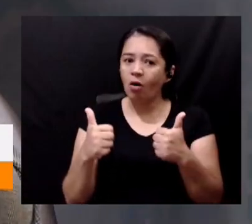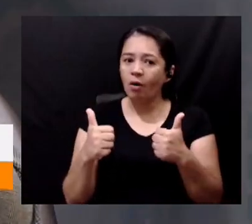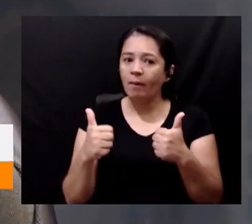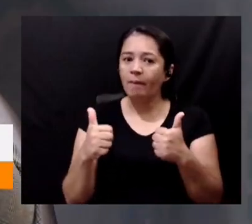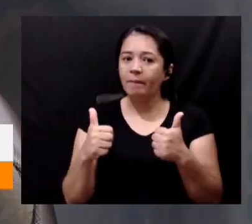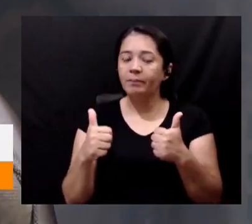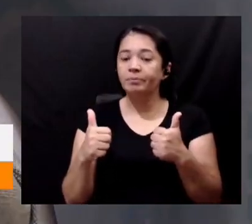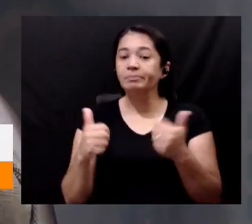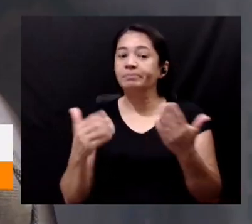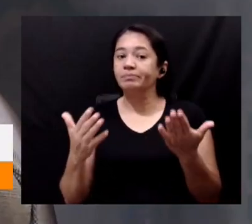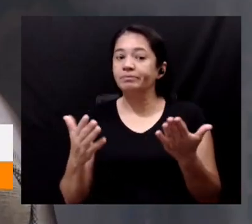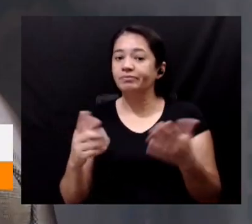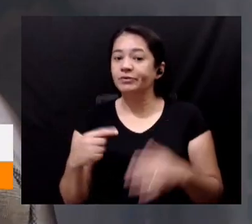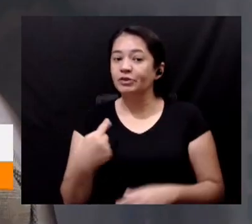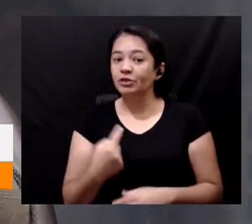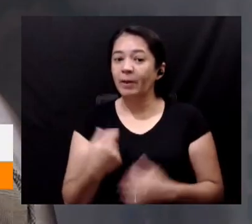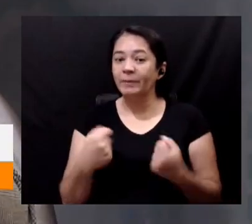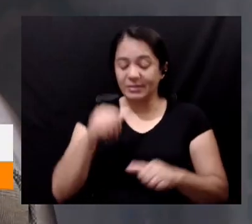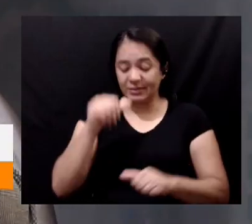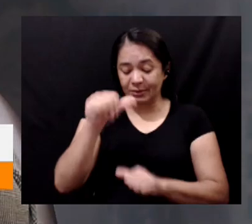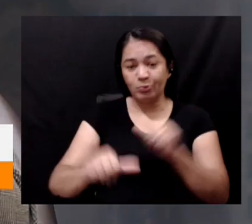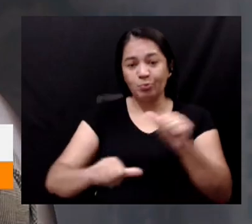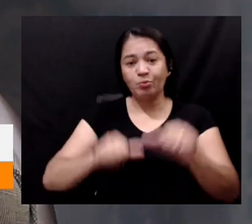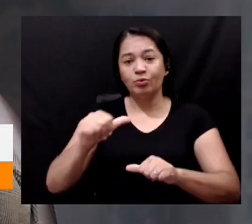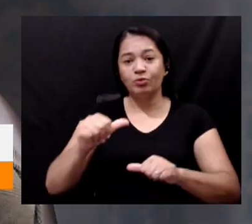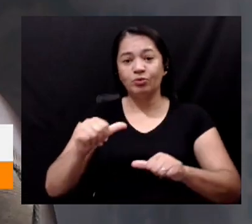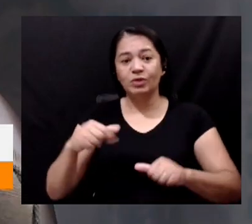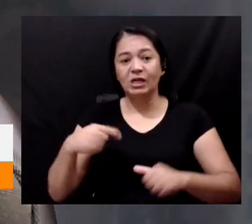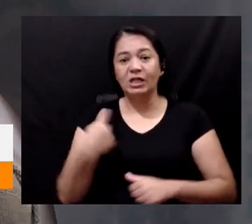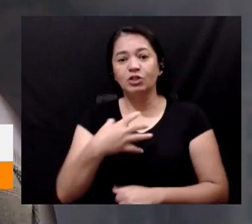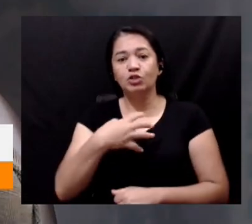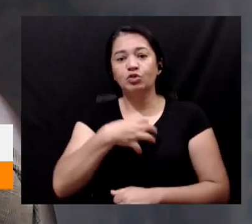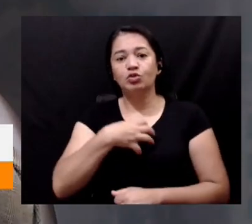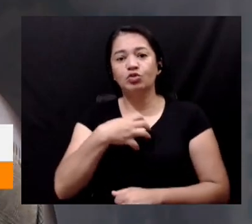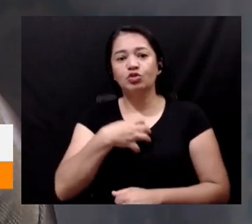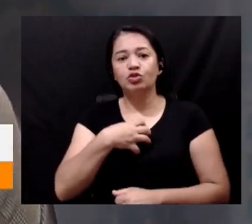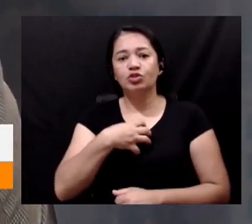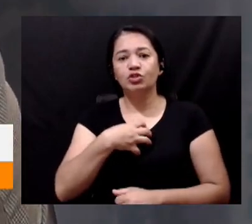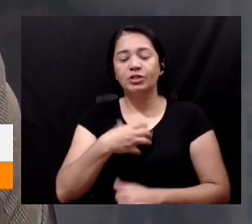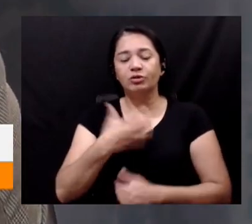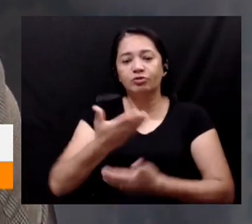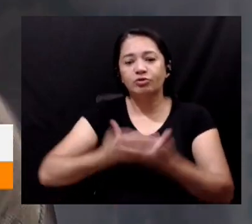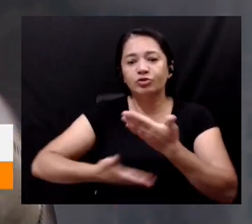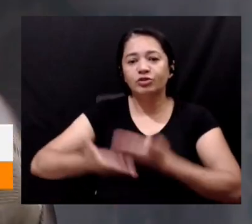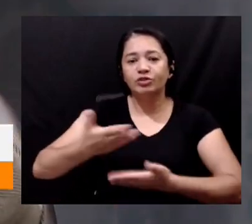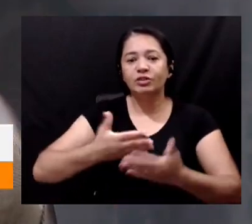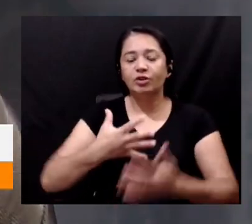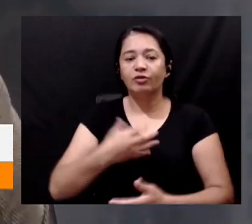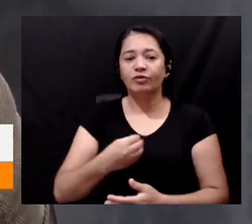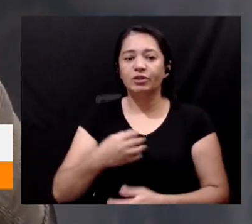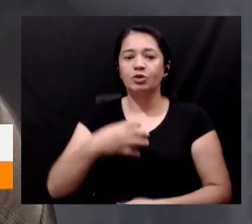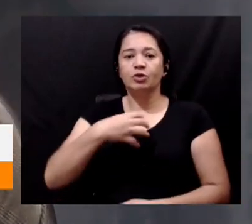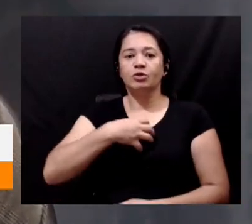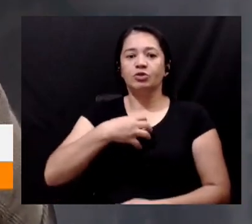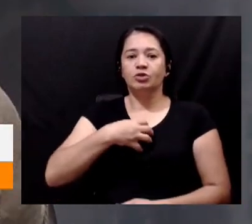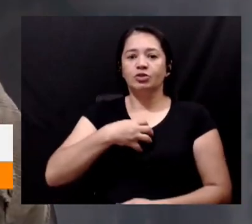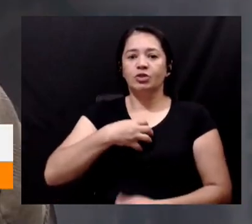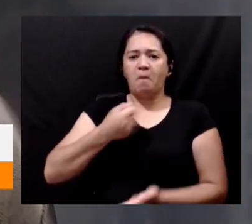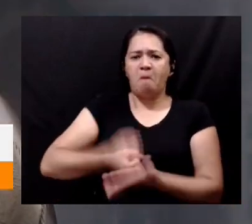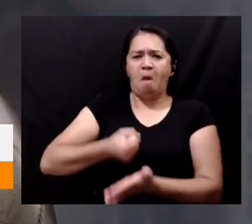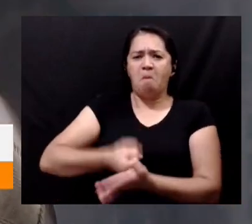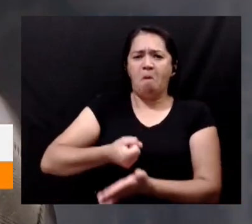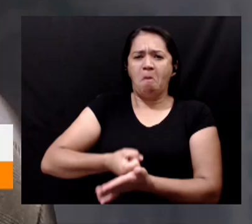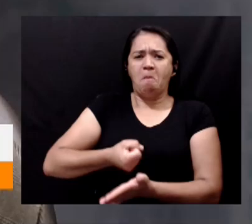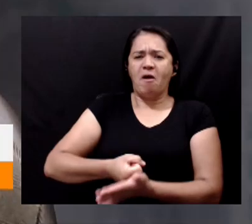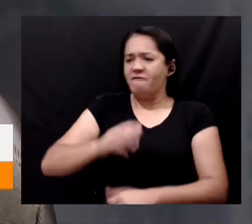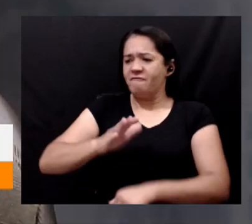gente tem que mudar a nossa forma de interagir, não aquela forma imperativa. "Faz isso, faz aquilo,